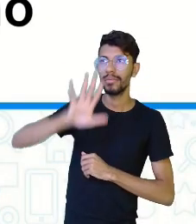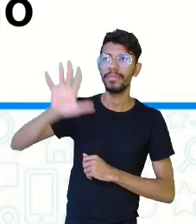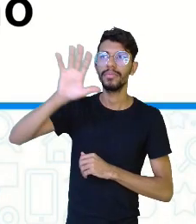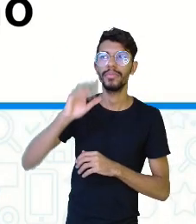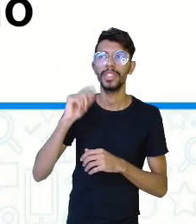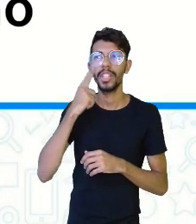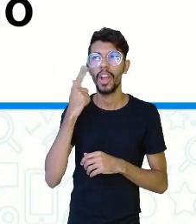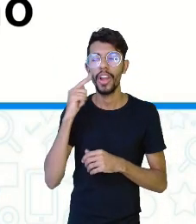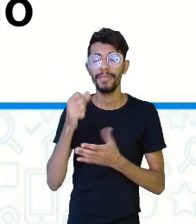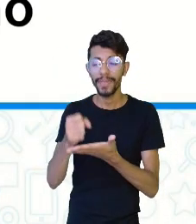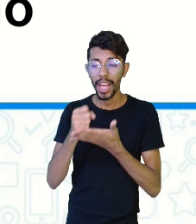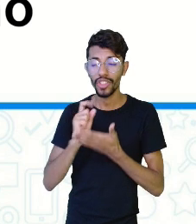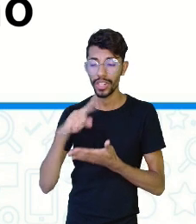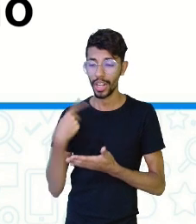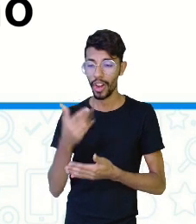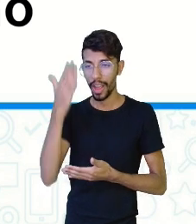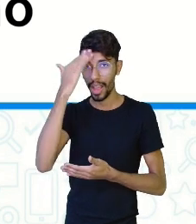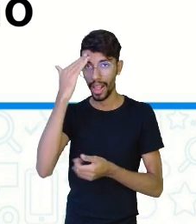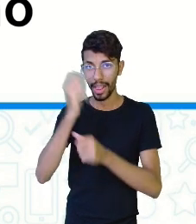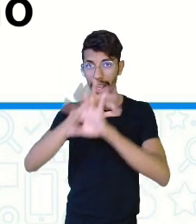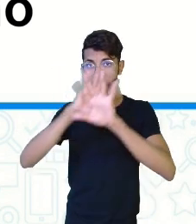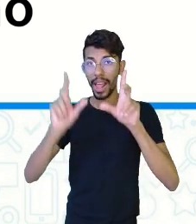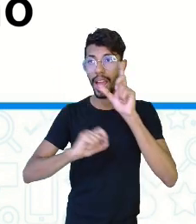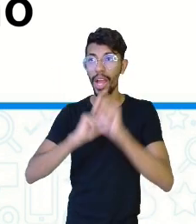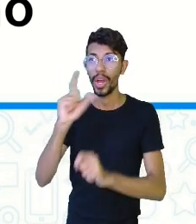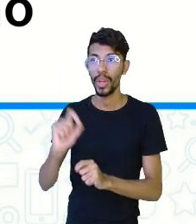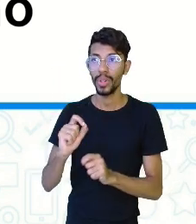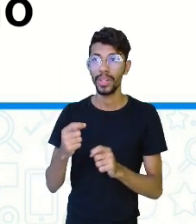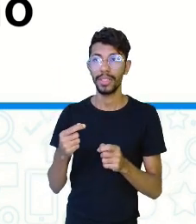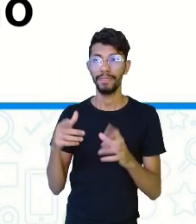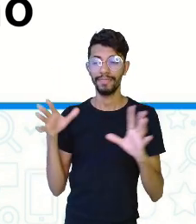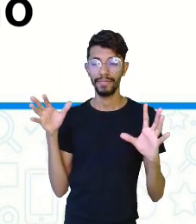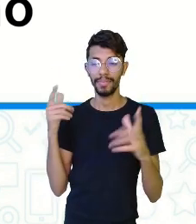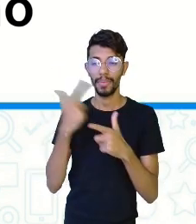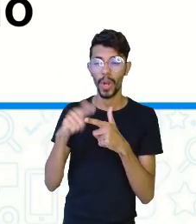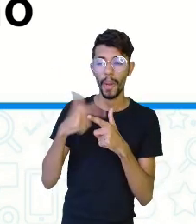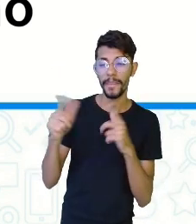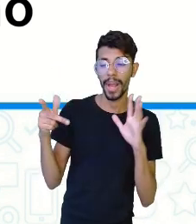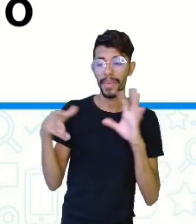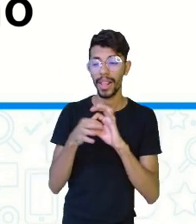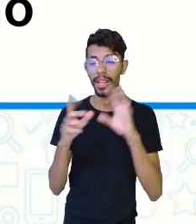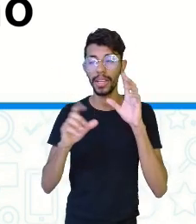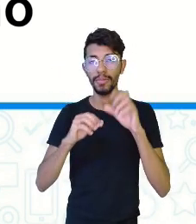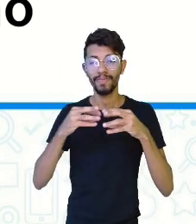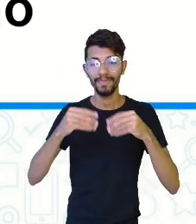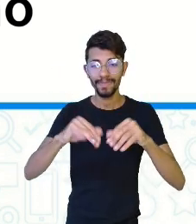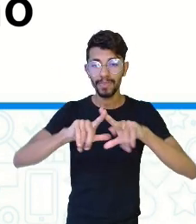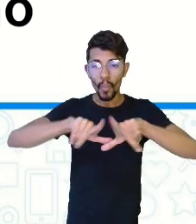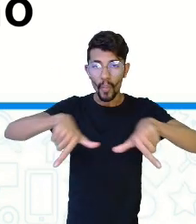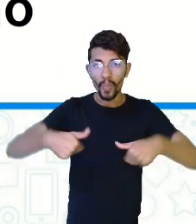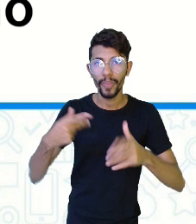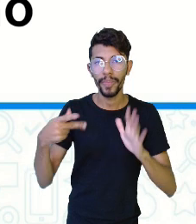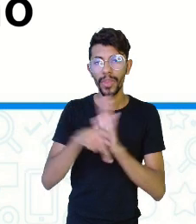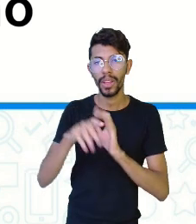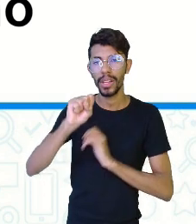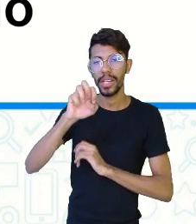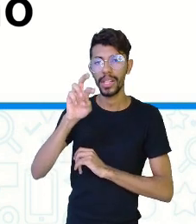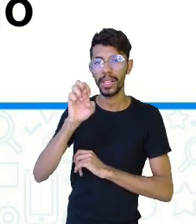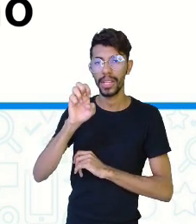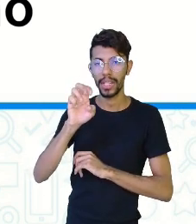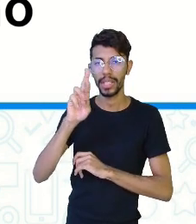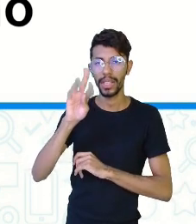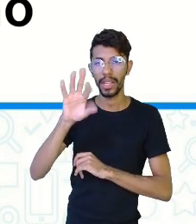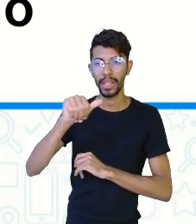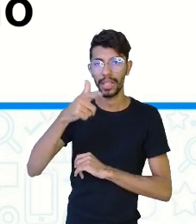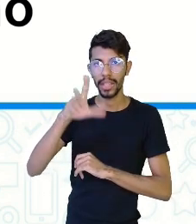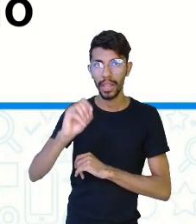a entender alguns problemas relacionados à seca que ocorre no sertão. Vamos entender por que tem um pouquinho de